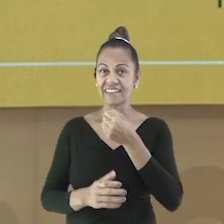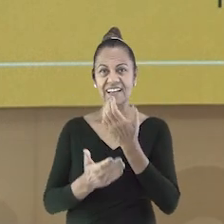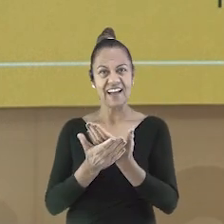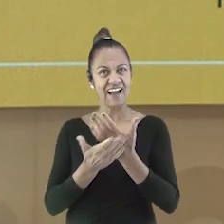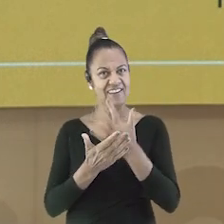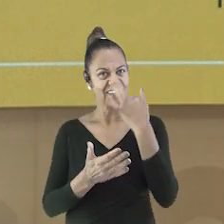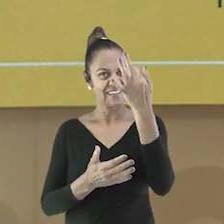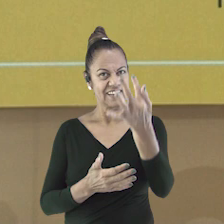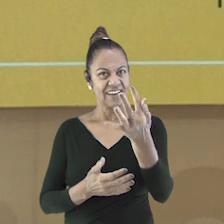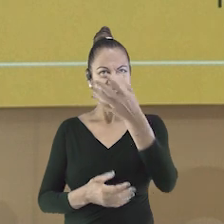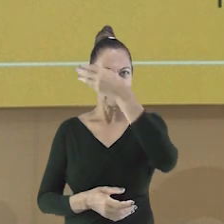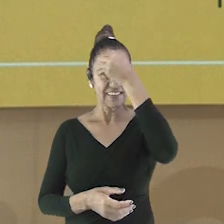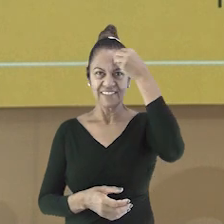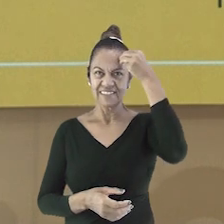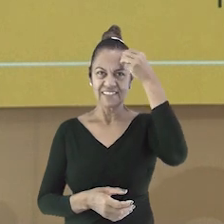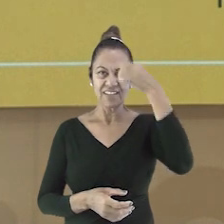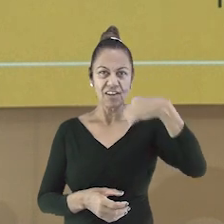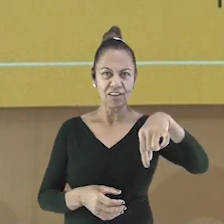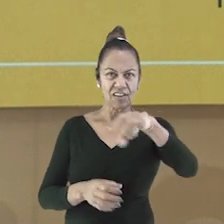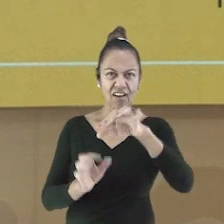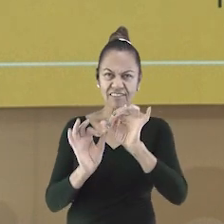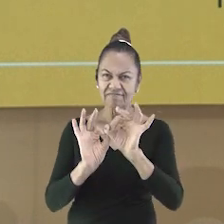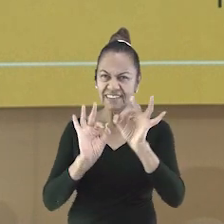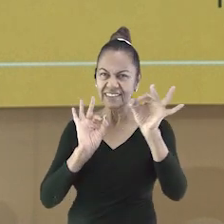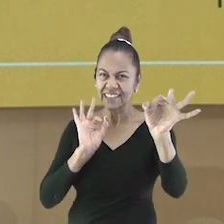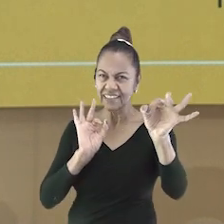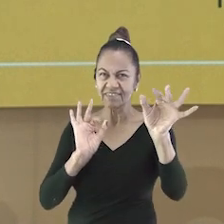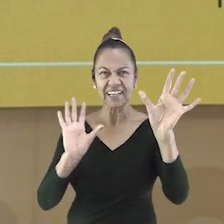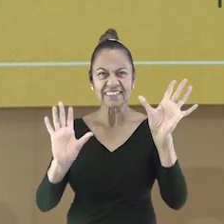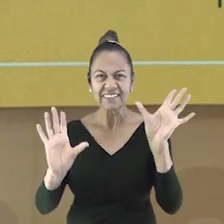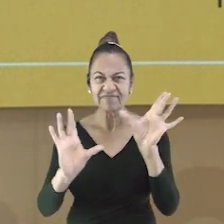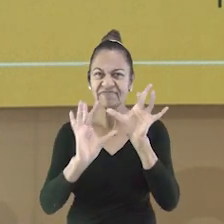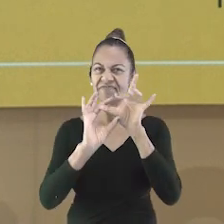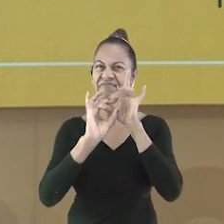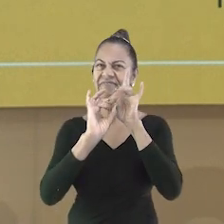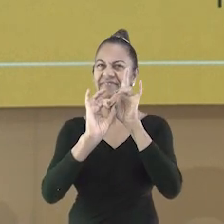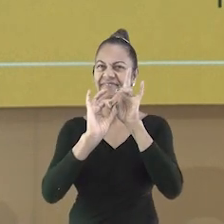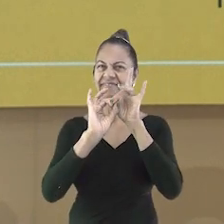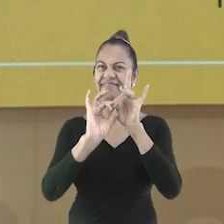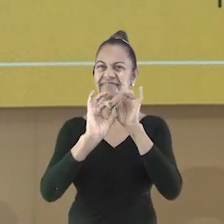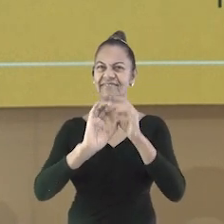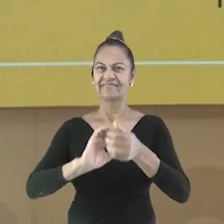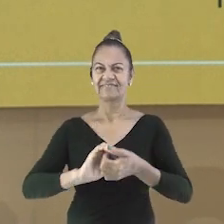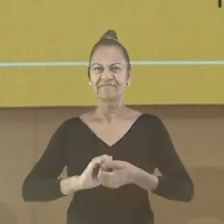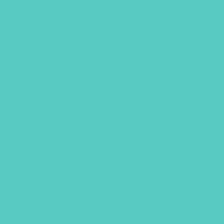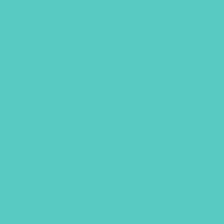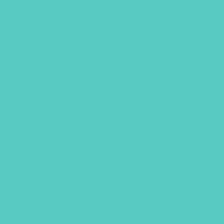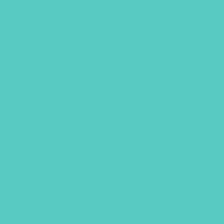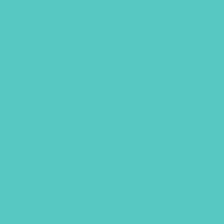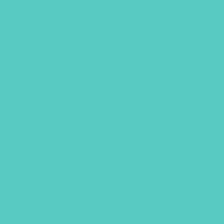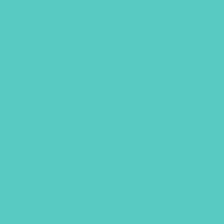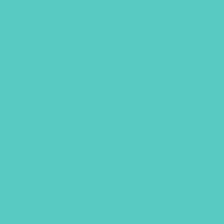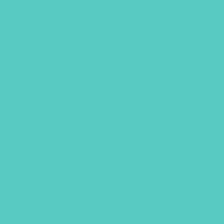entrevista. Até a próxima aula. E não esqueçam, mesmo distantes, nós estamos juntos.